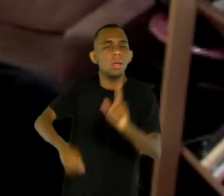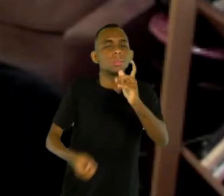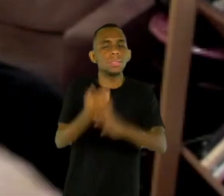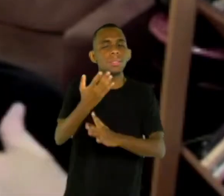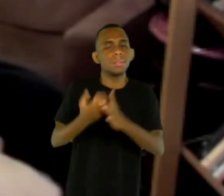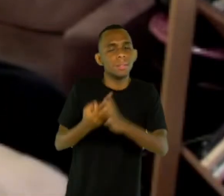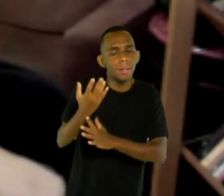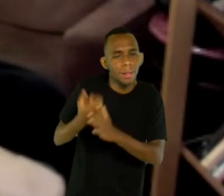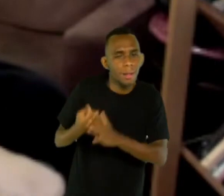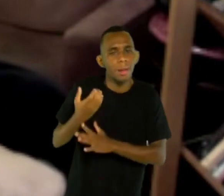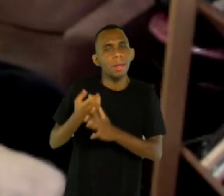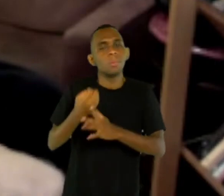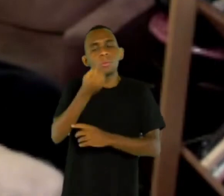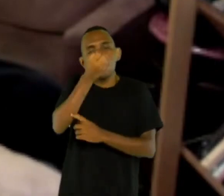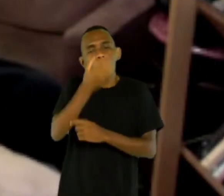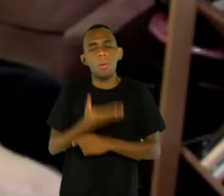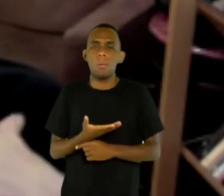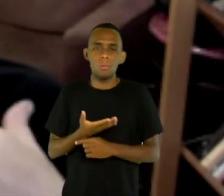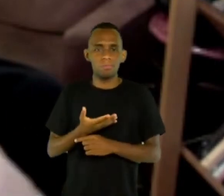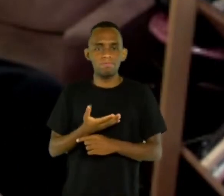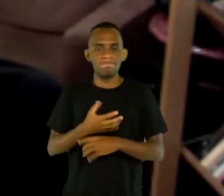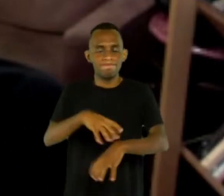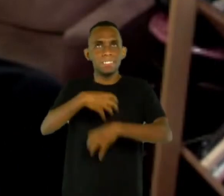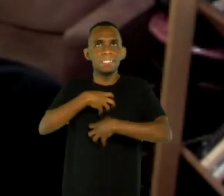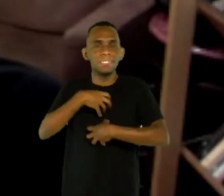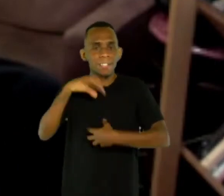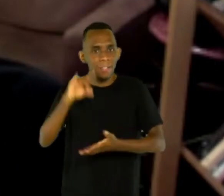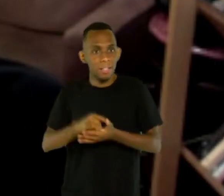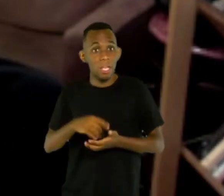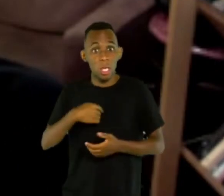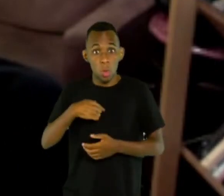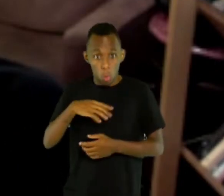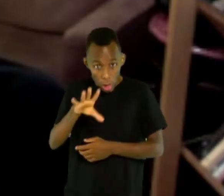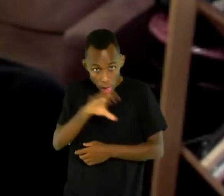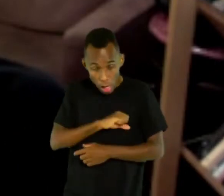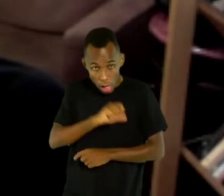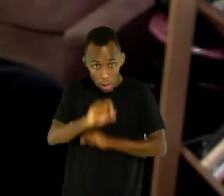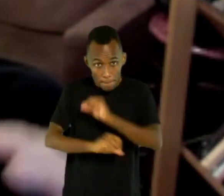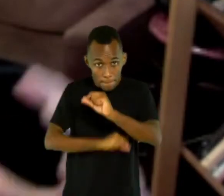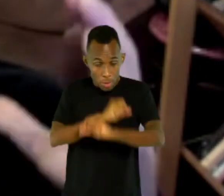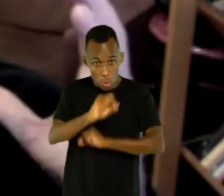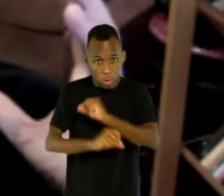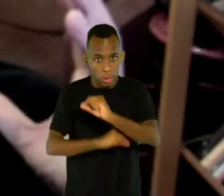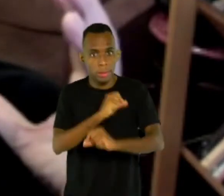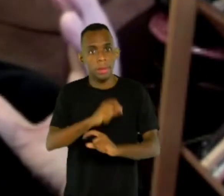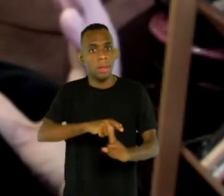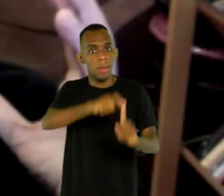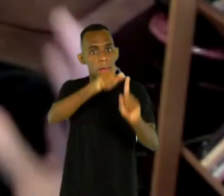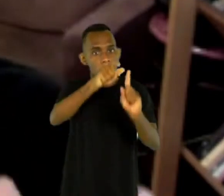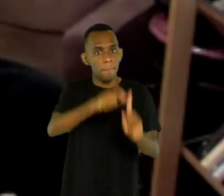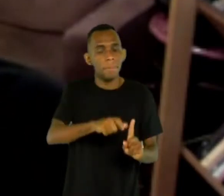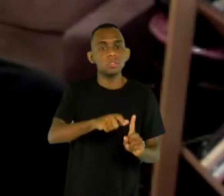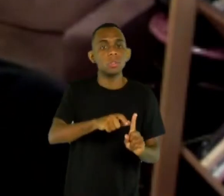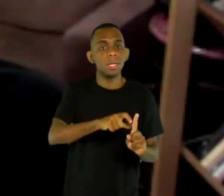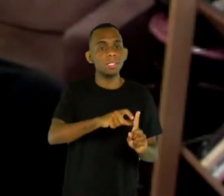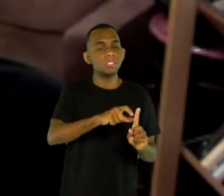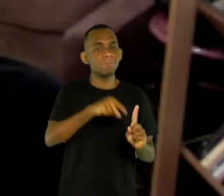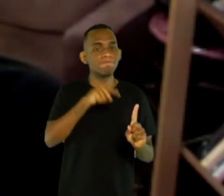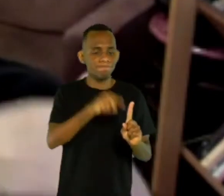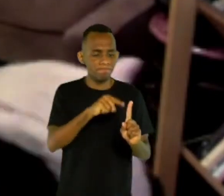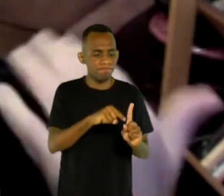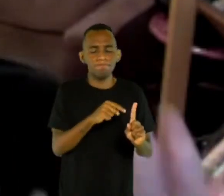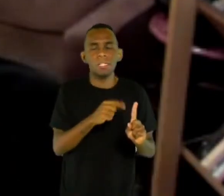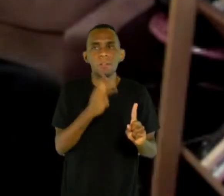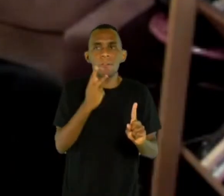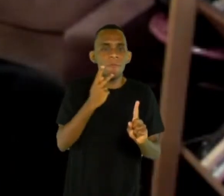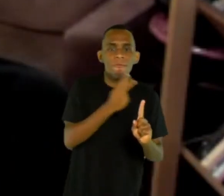E eu particularmente sou apaixonado pela personagem que não fala